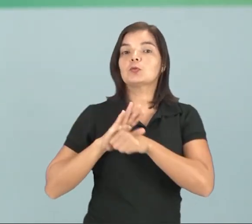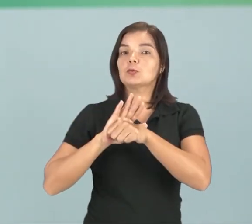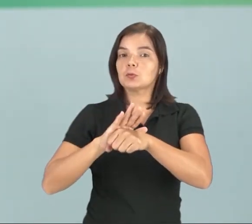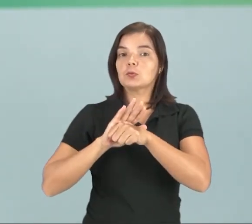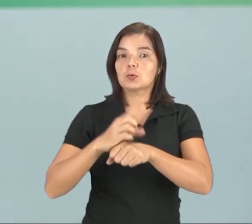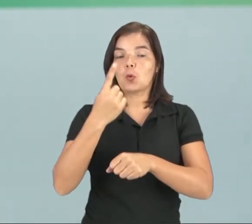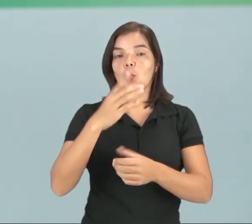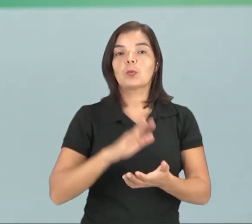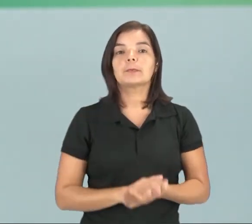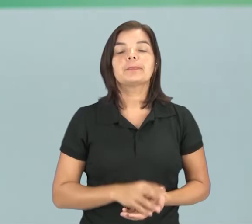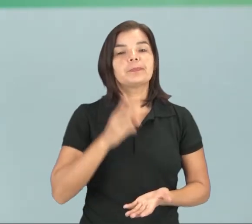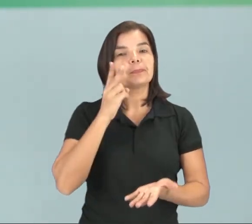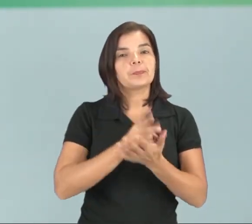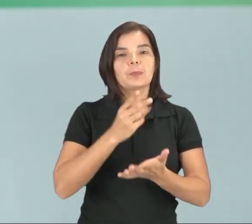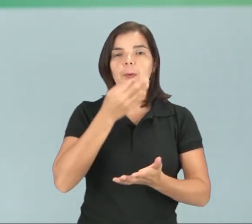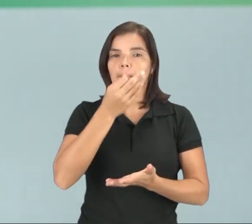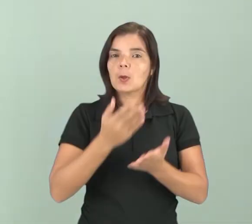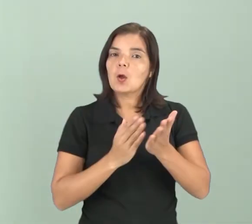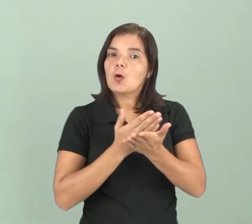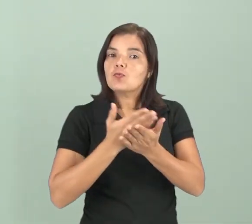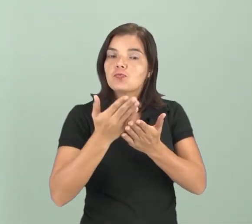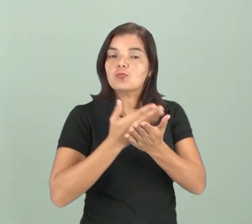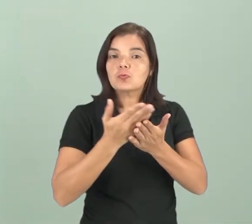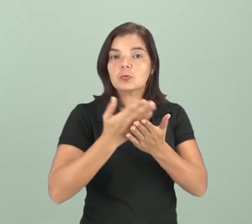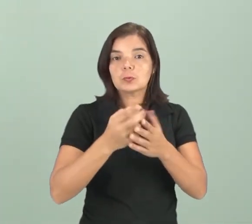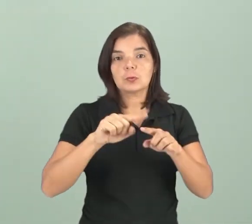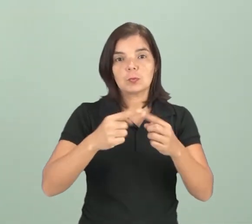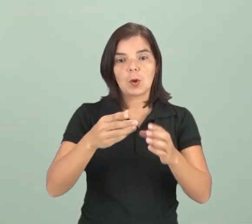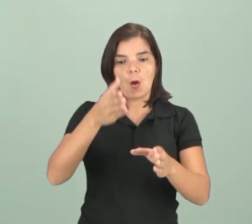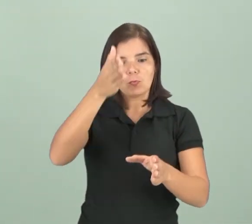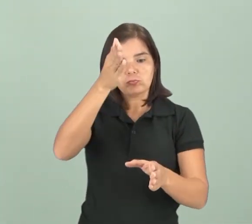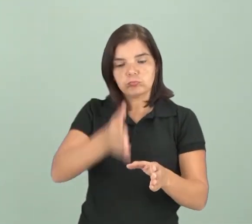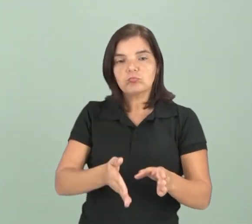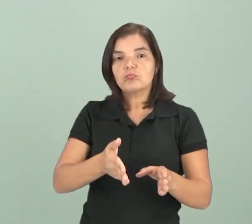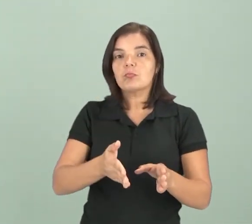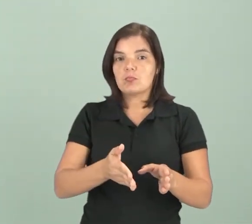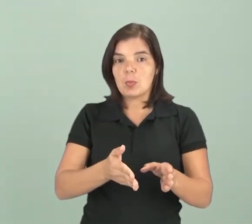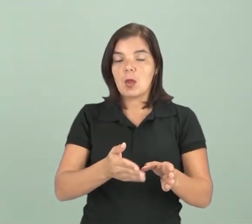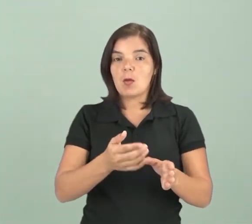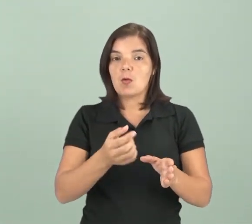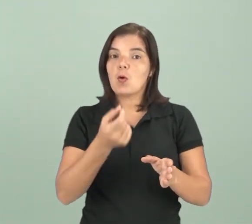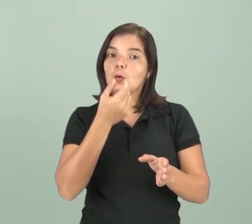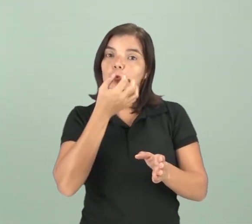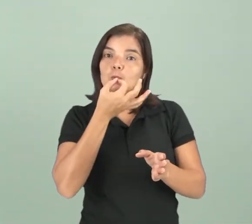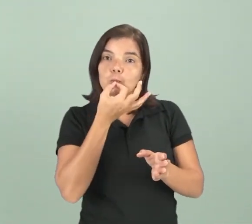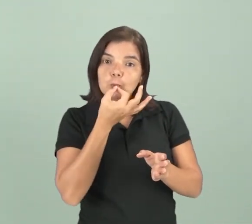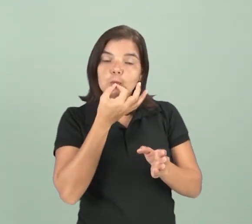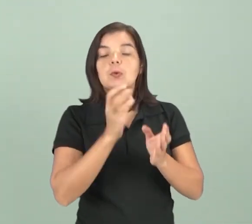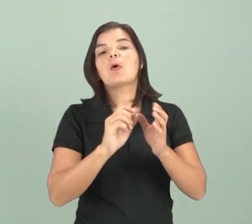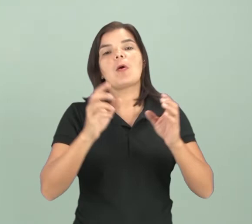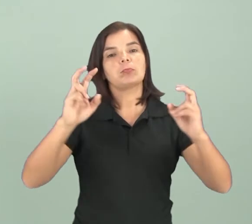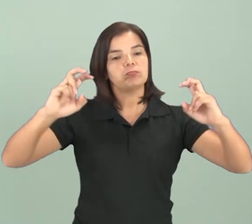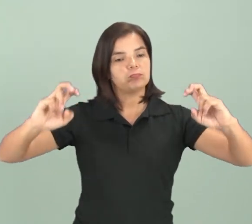auxiliares. O árbitro sempre no início da partida, ele vai lá para o centro da quadra, linha, e cada jogador se